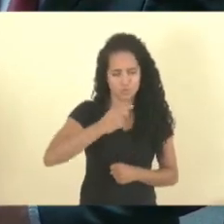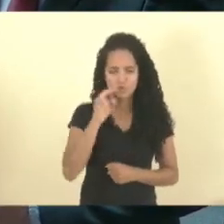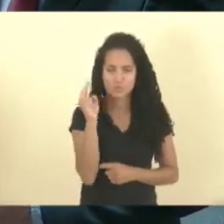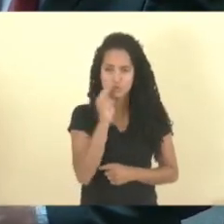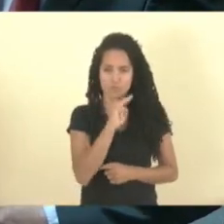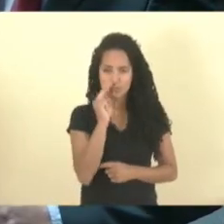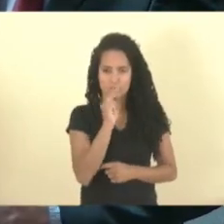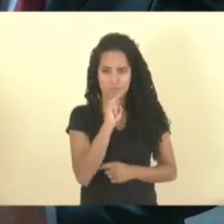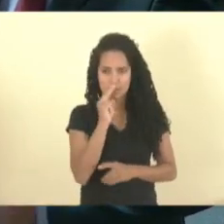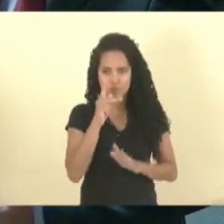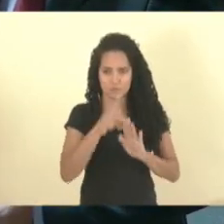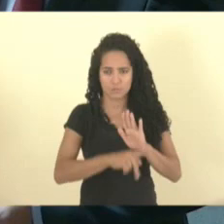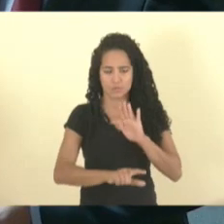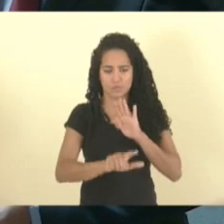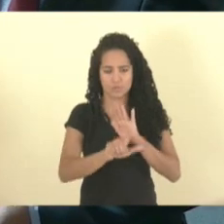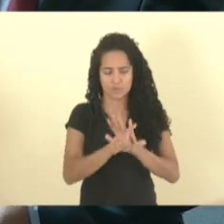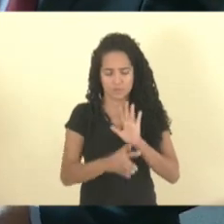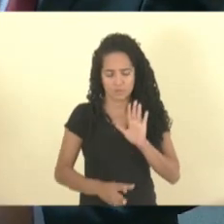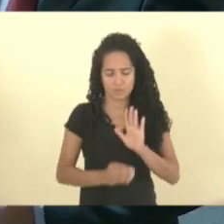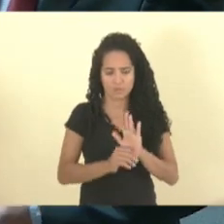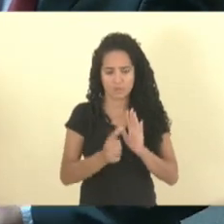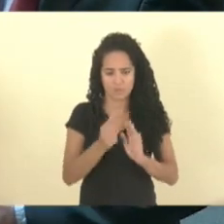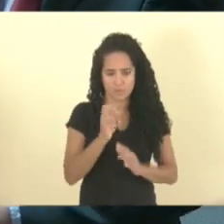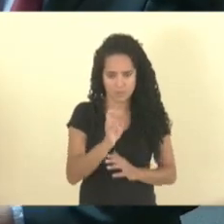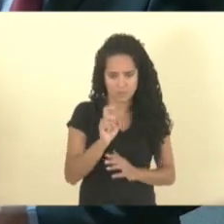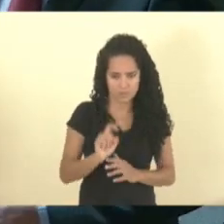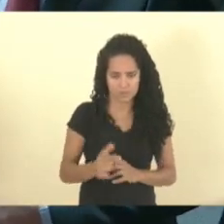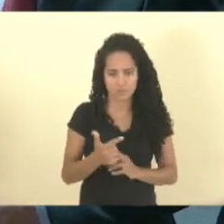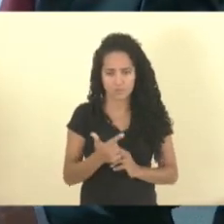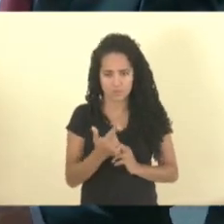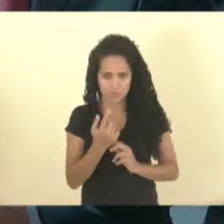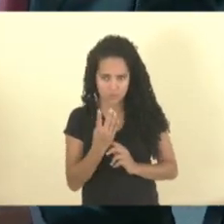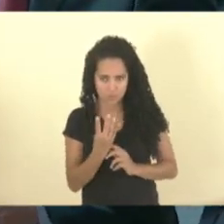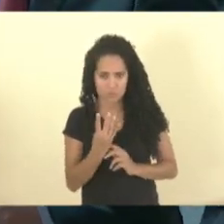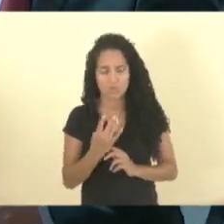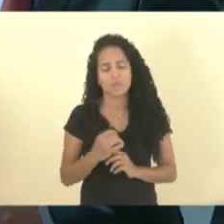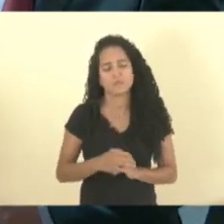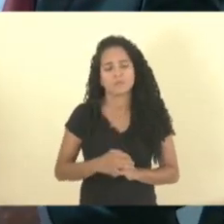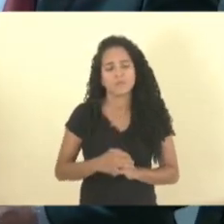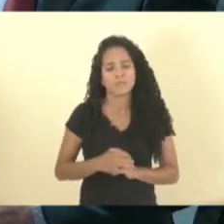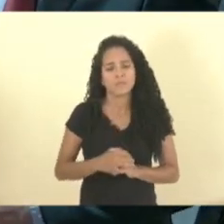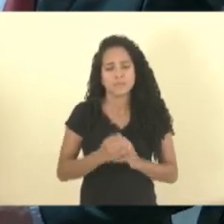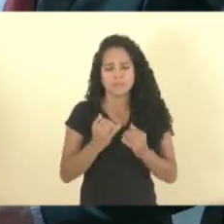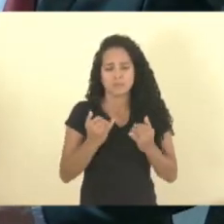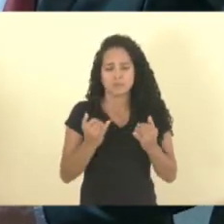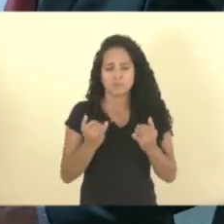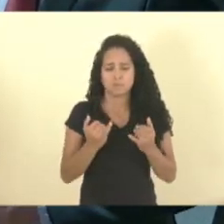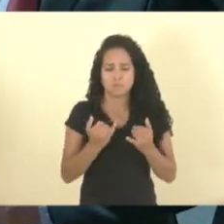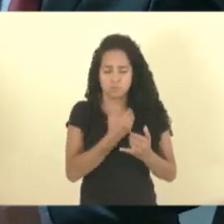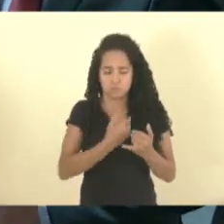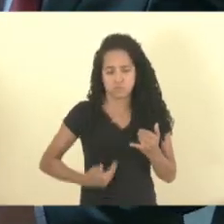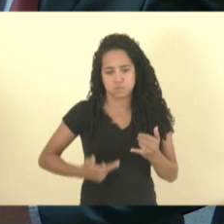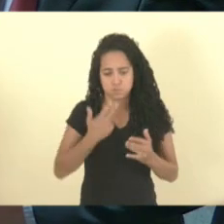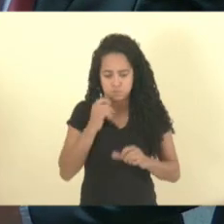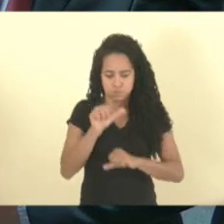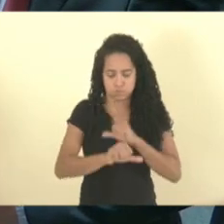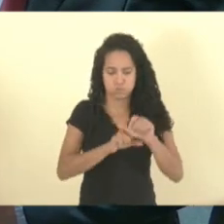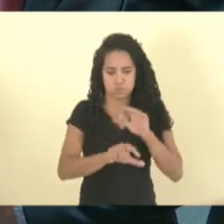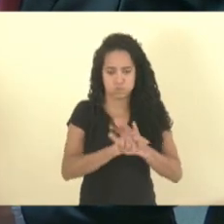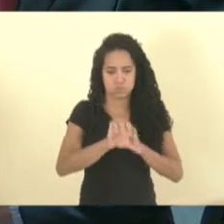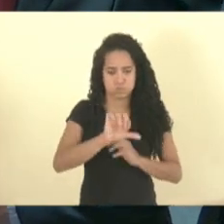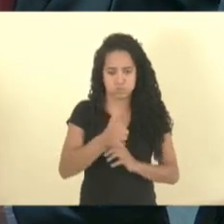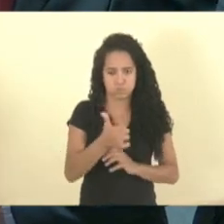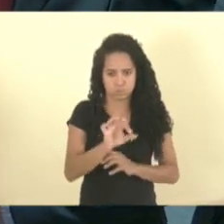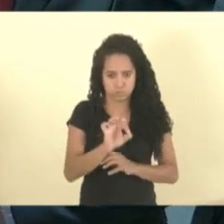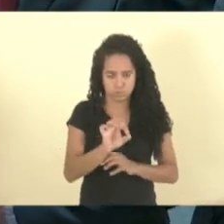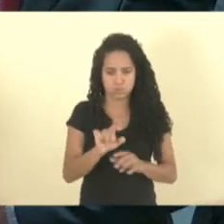urgência do projeto de lei complementar 1524, oriundo de mensagem governamental 285/24, que altera a lei complementar